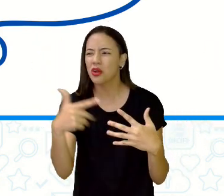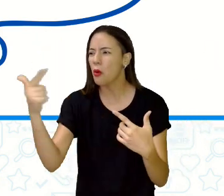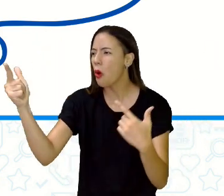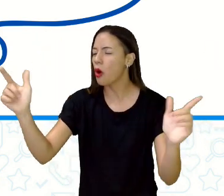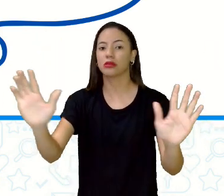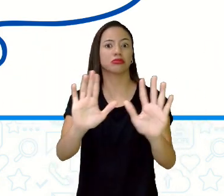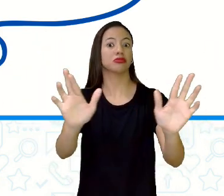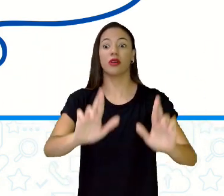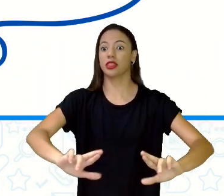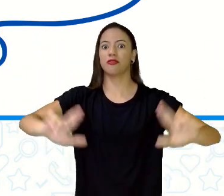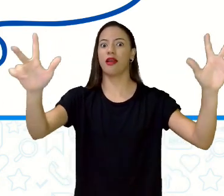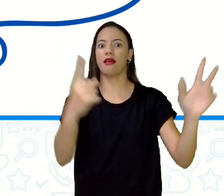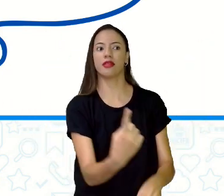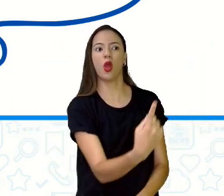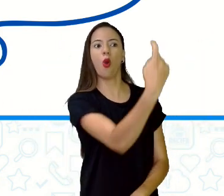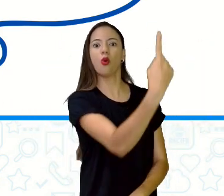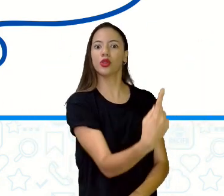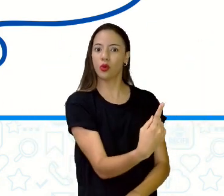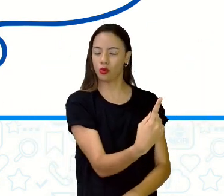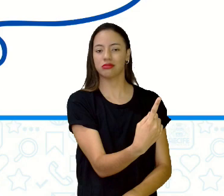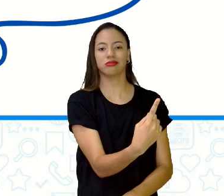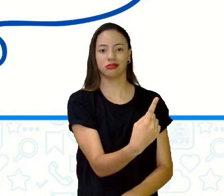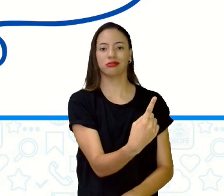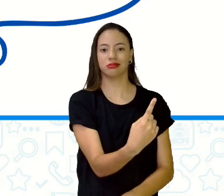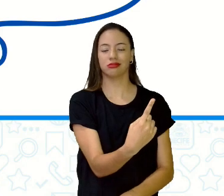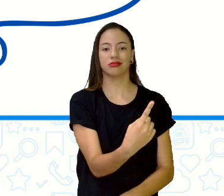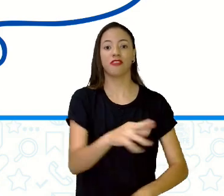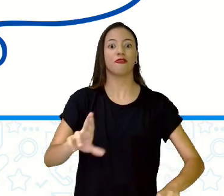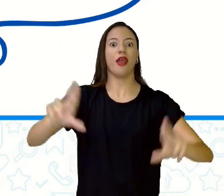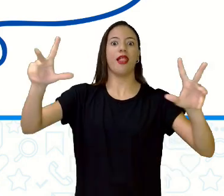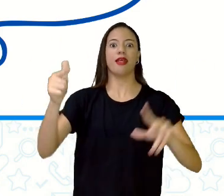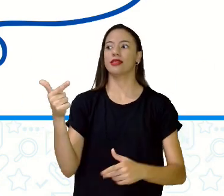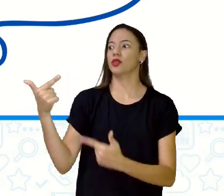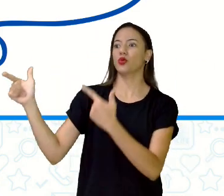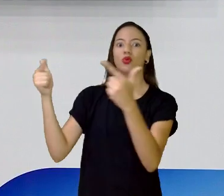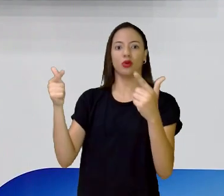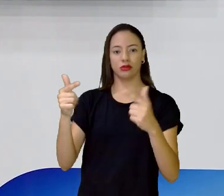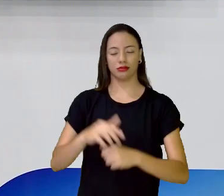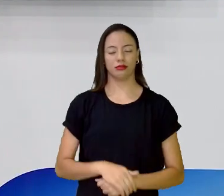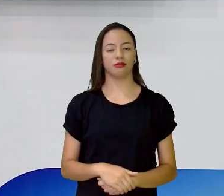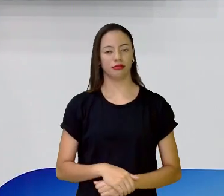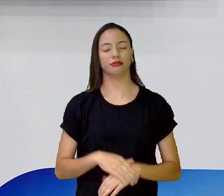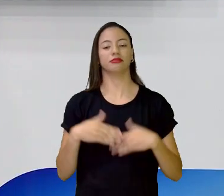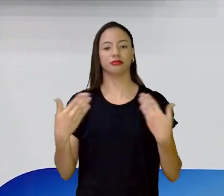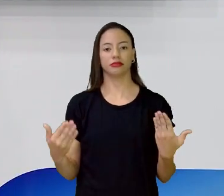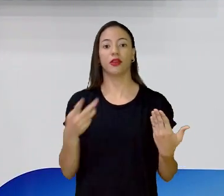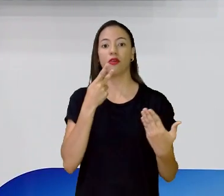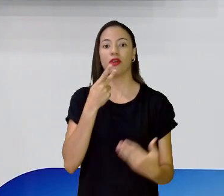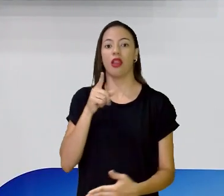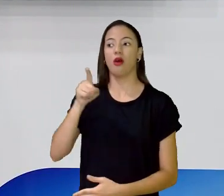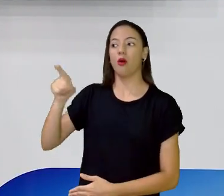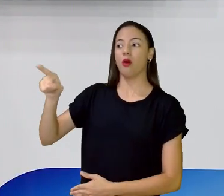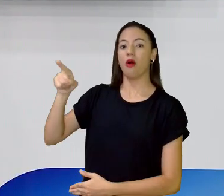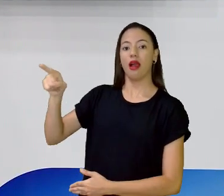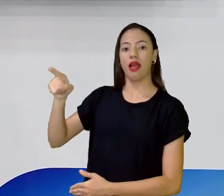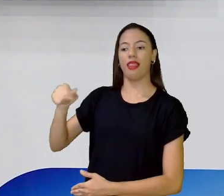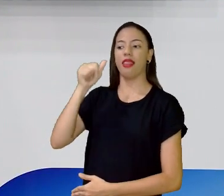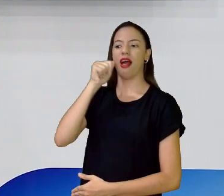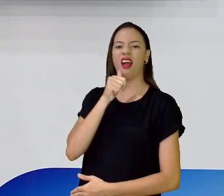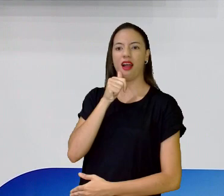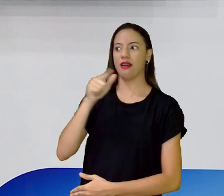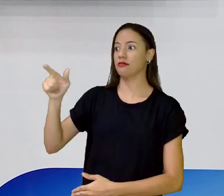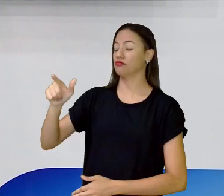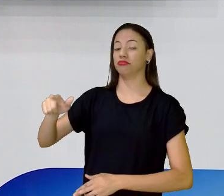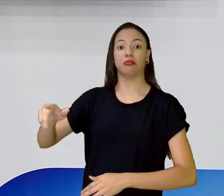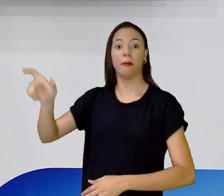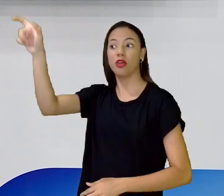outro, que se sobressai dos demais, tá certo? Então, quando eu digo que ela é uma pessoa muito distinta,